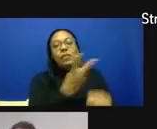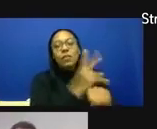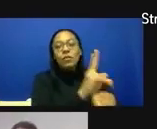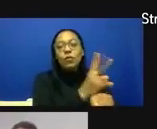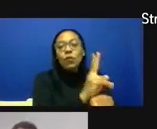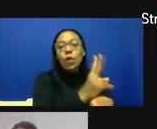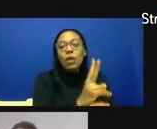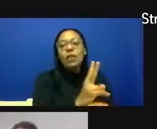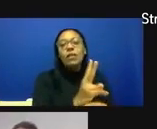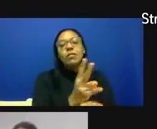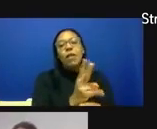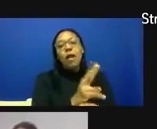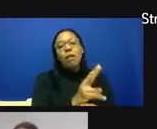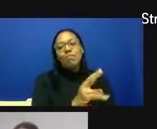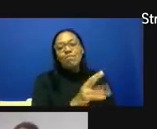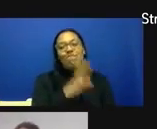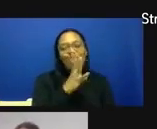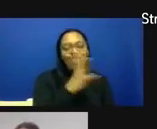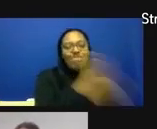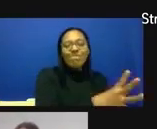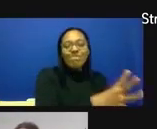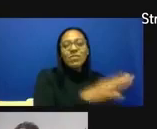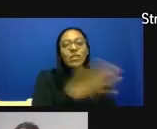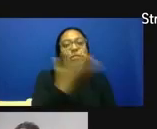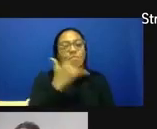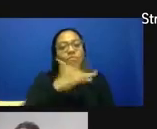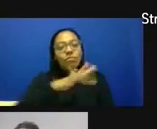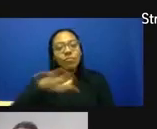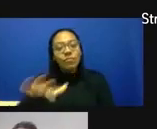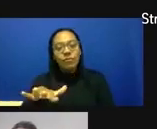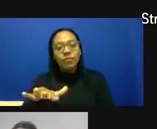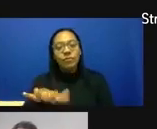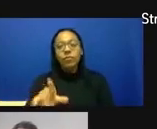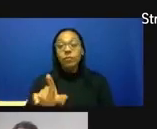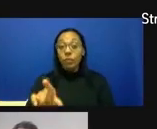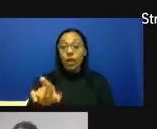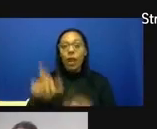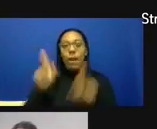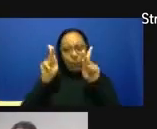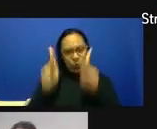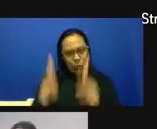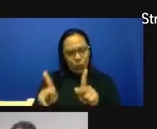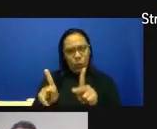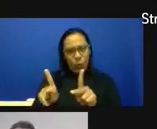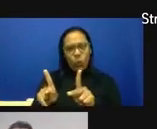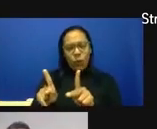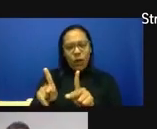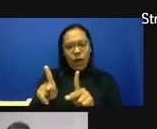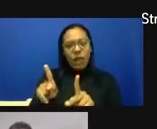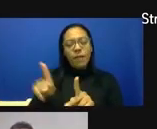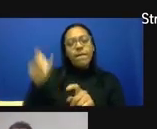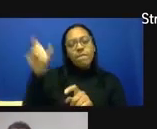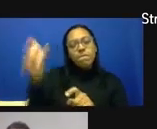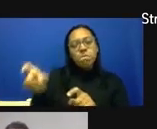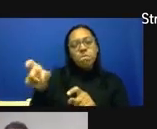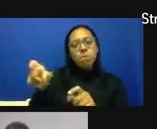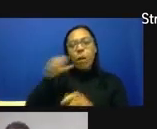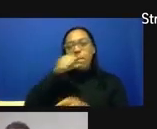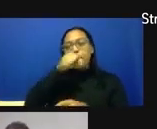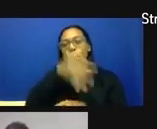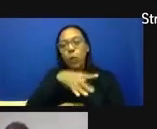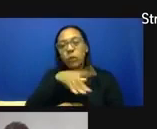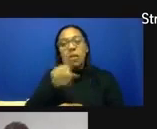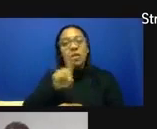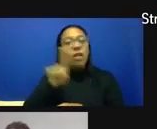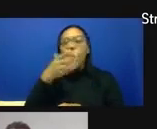O abusador, ele não é lá o homem do saco, o homem barbudo, o estranho lá que está passando pela rua. Acontecem